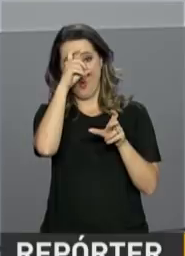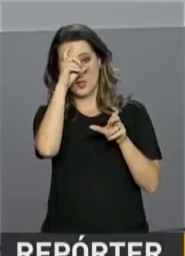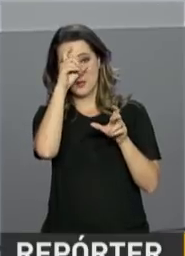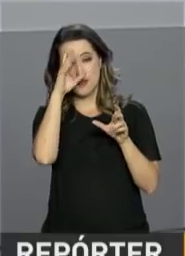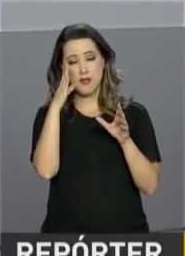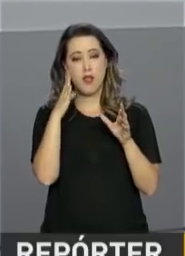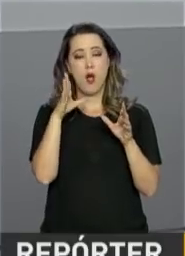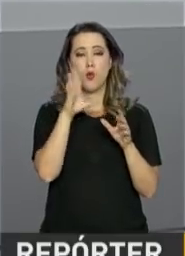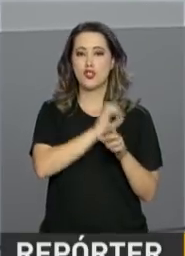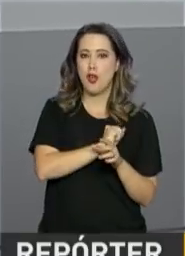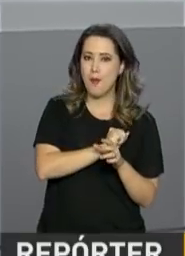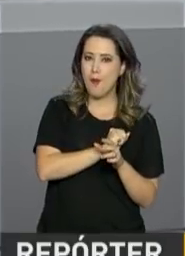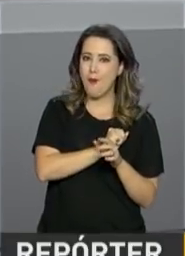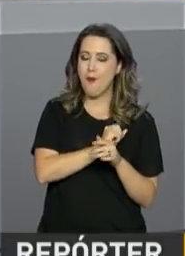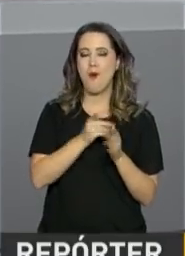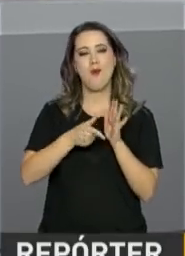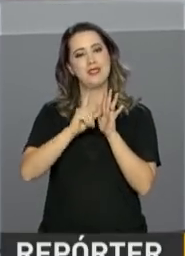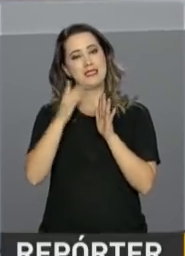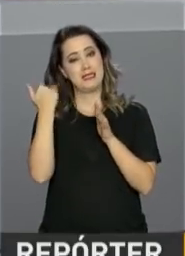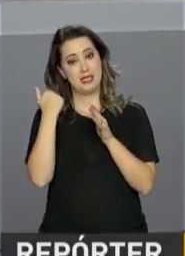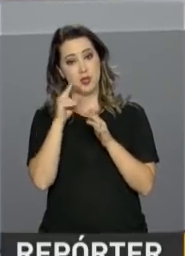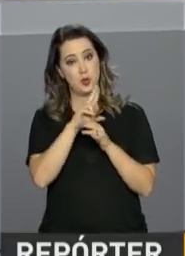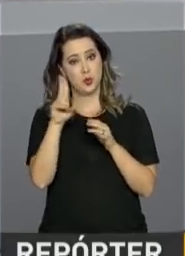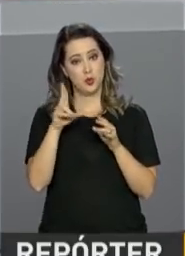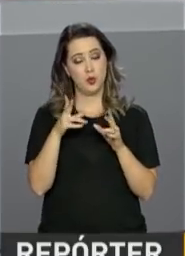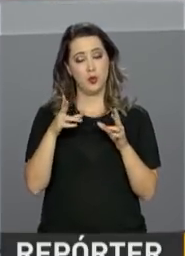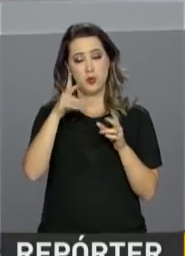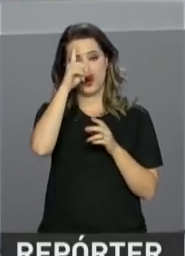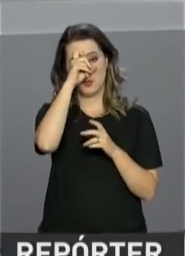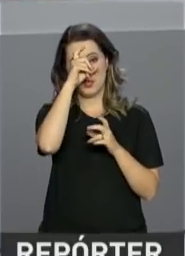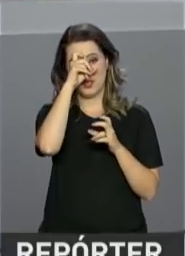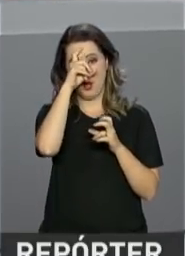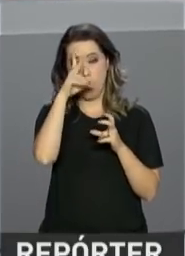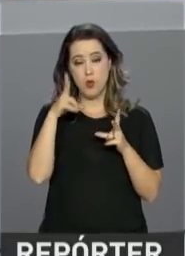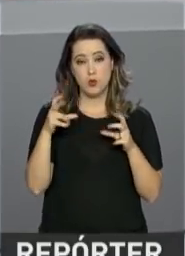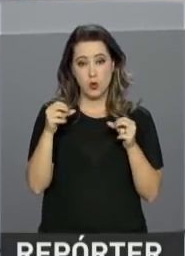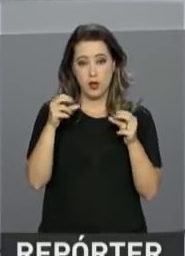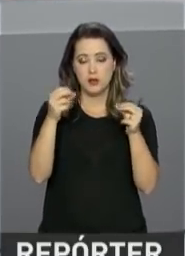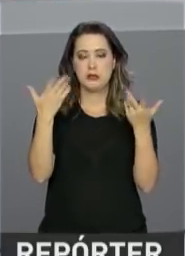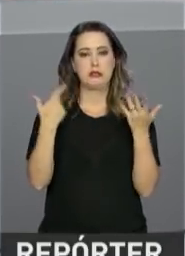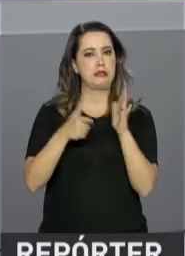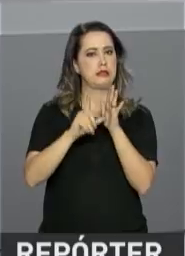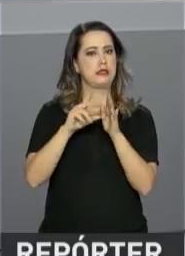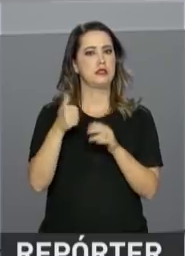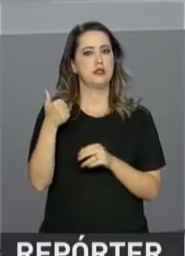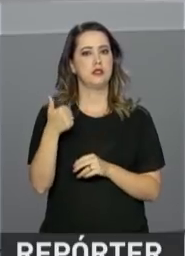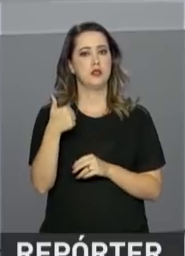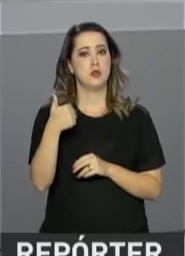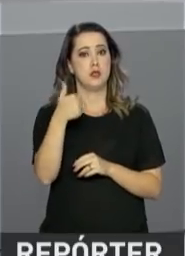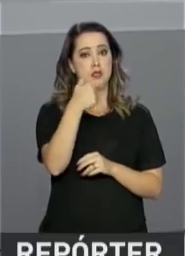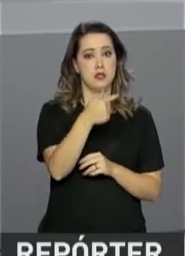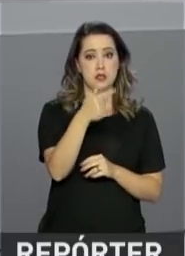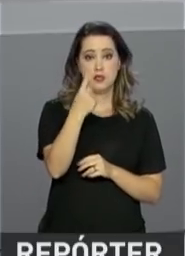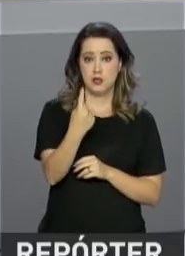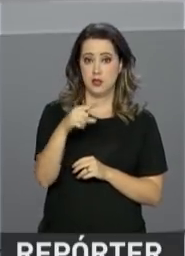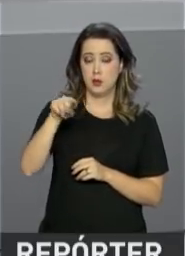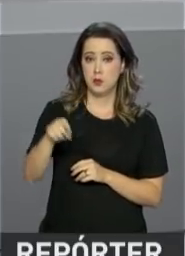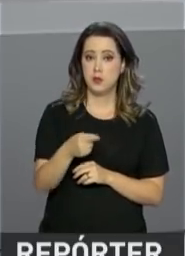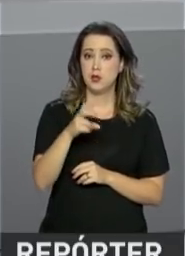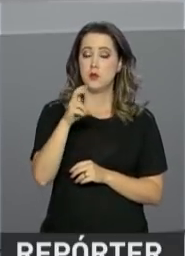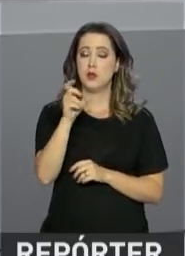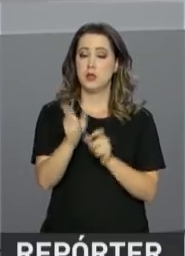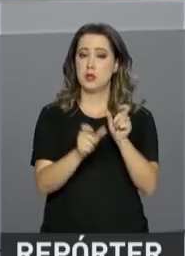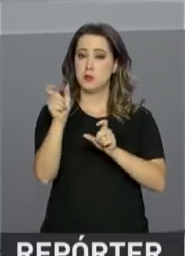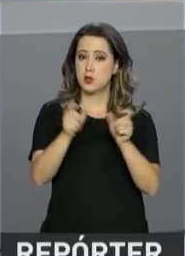do Câncer de Barretos, no interior de São Paulo, atendeu em 2017 quase 171.500 pacientes de mais de